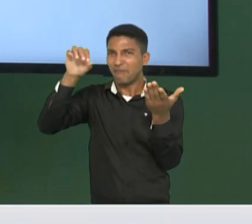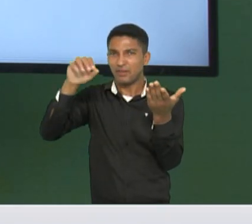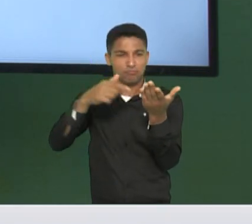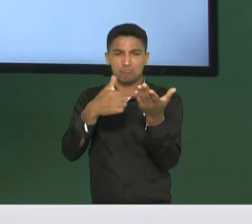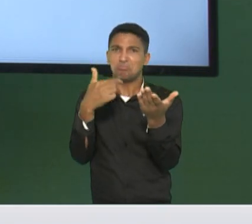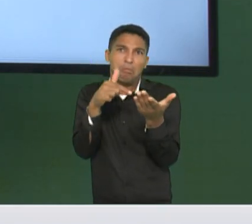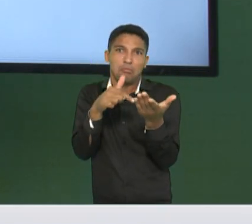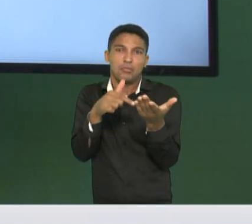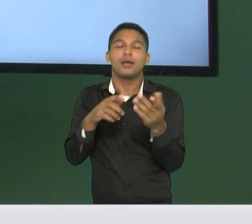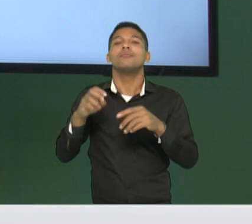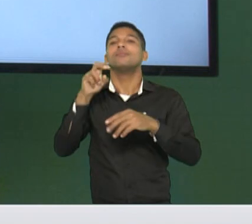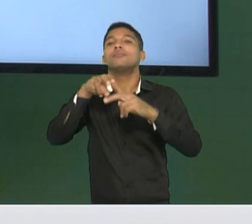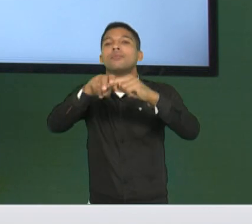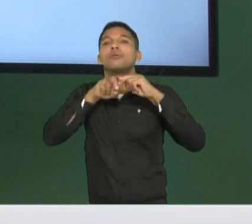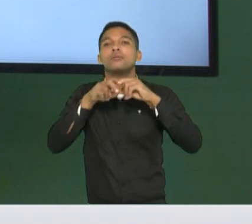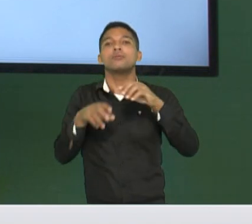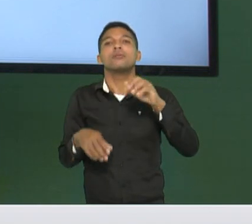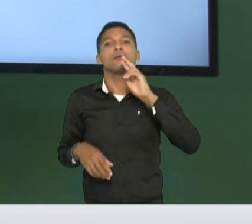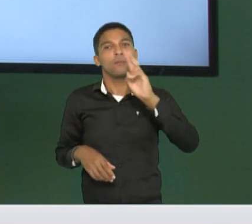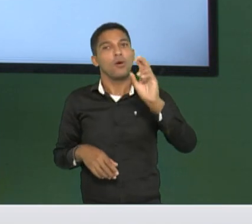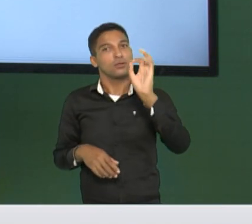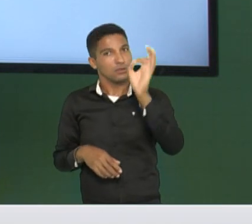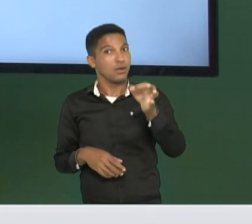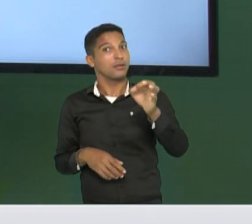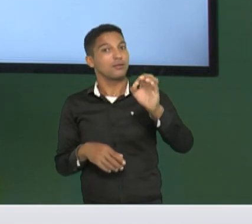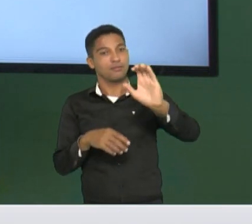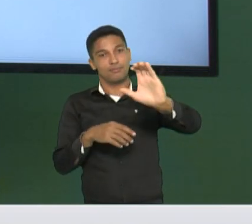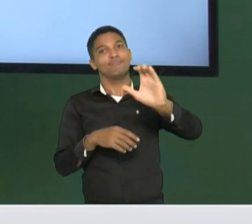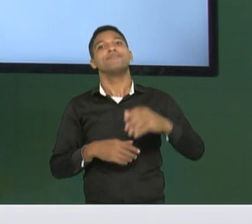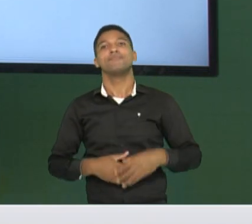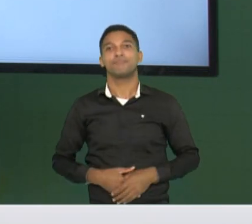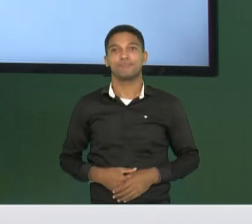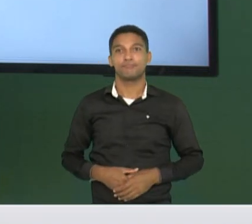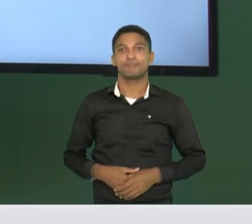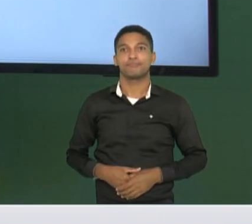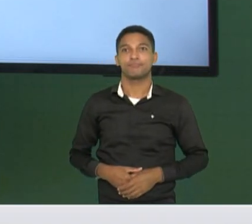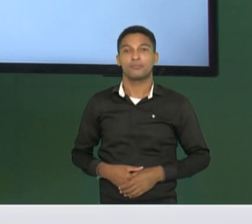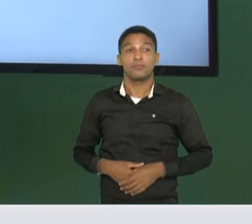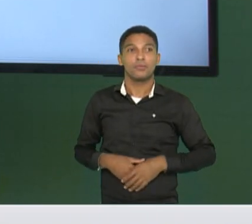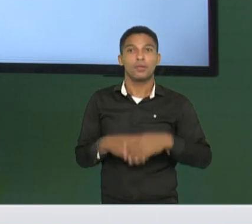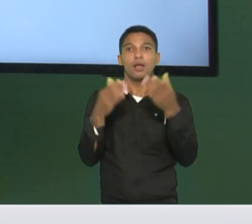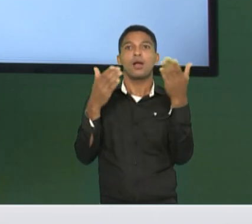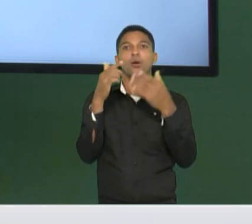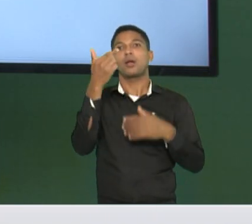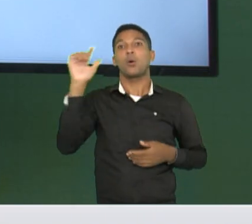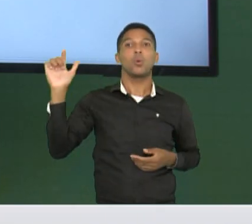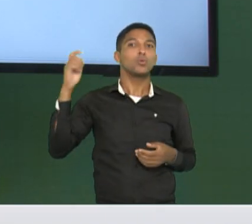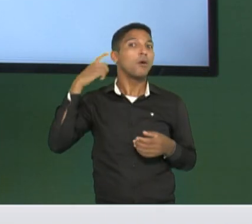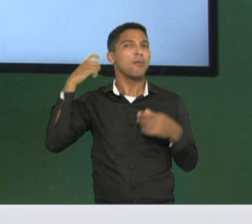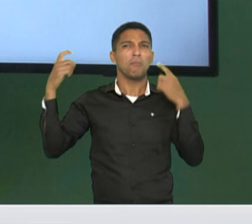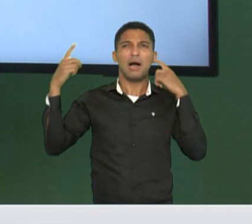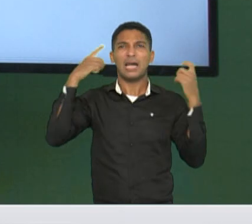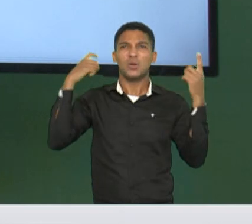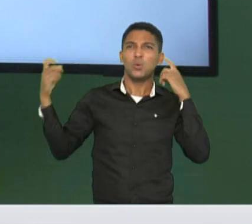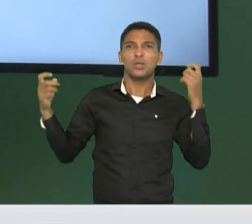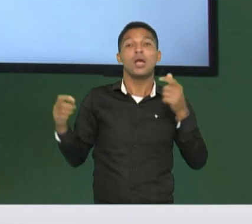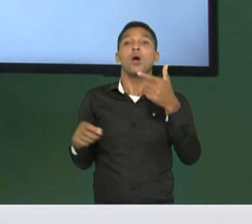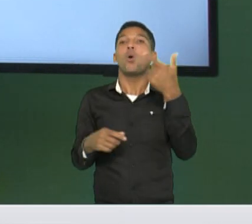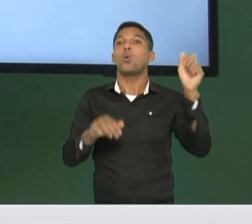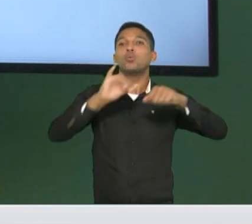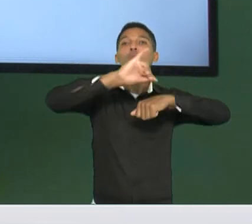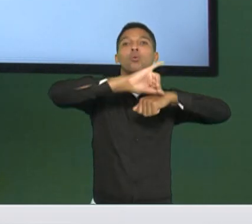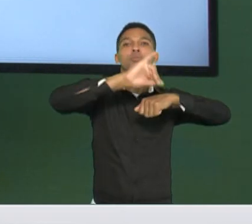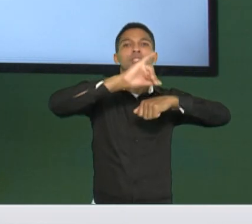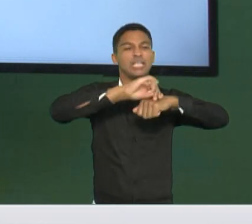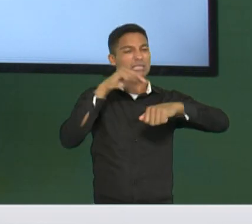letra C. Muito bem para você. Vamos ver agora outros barulhos de outros equipamentos